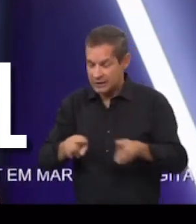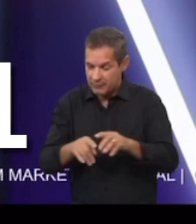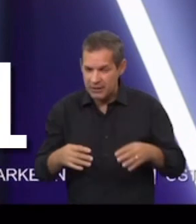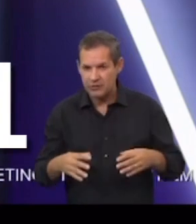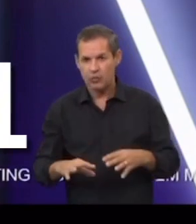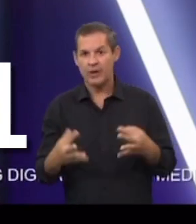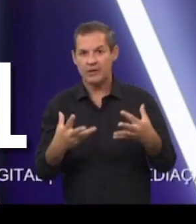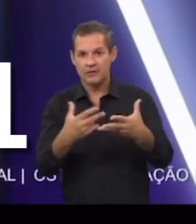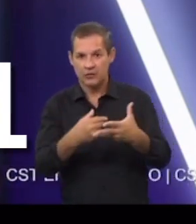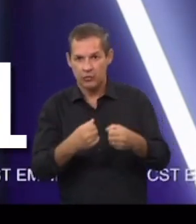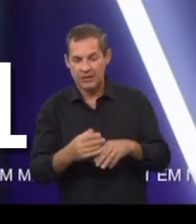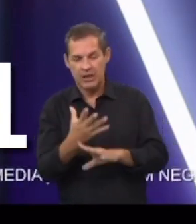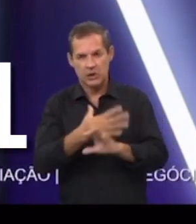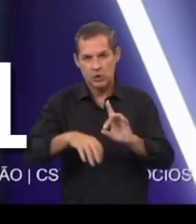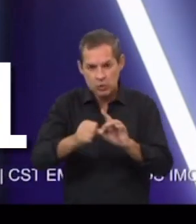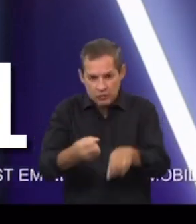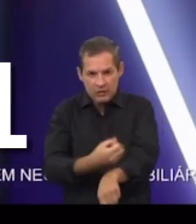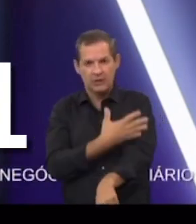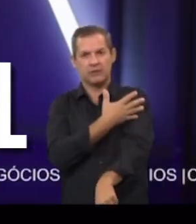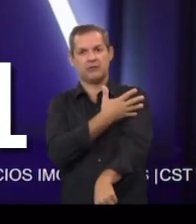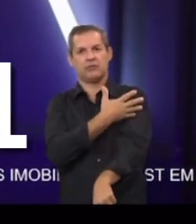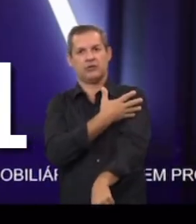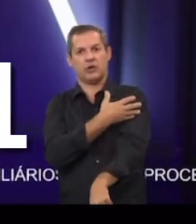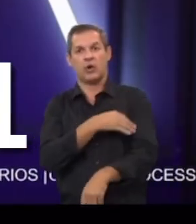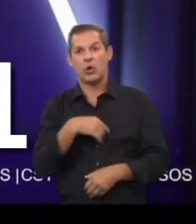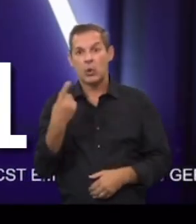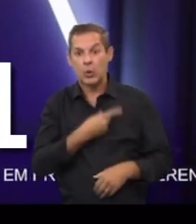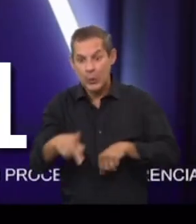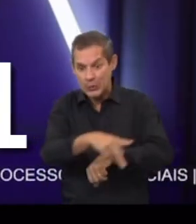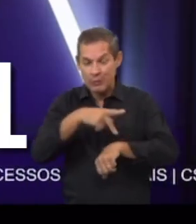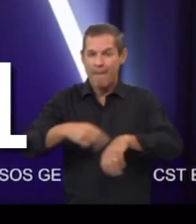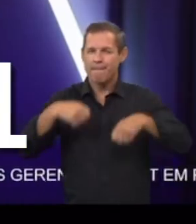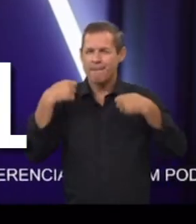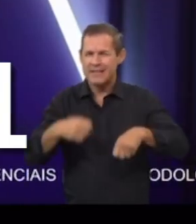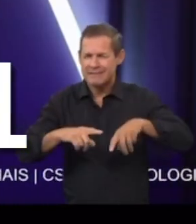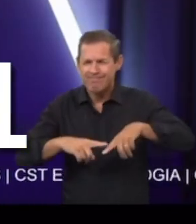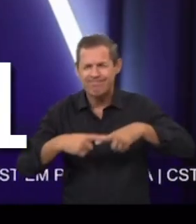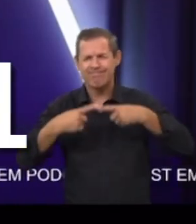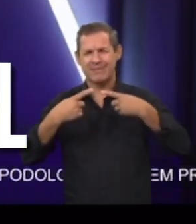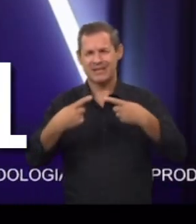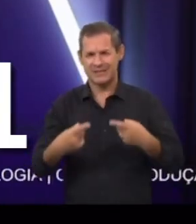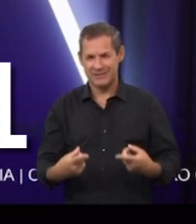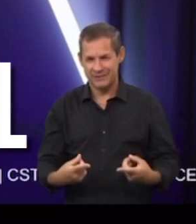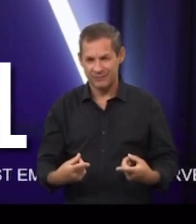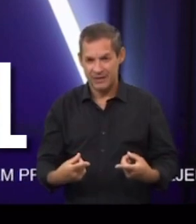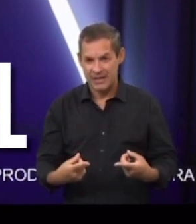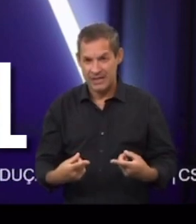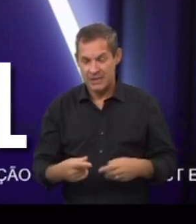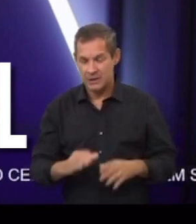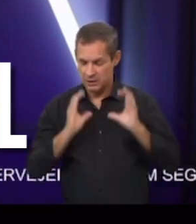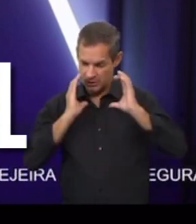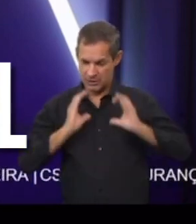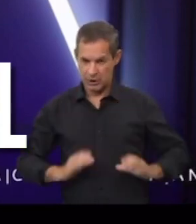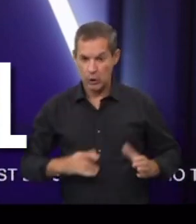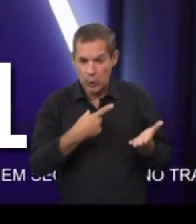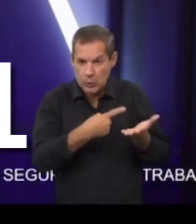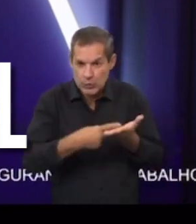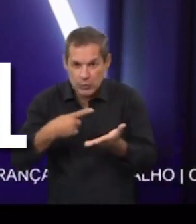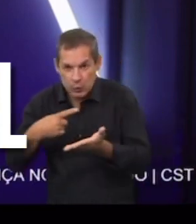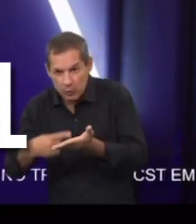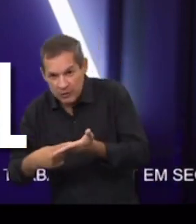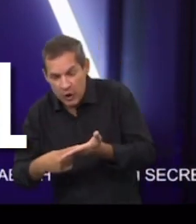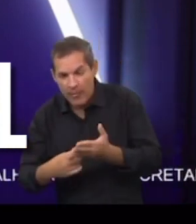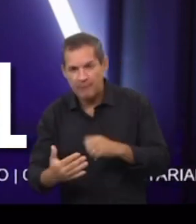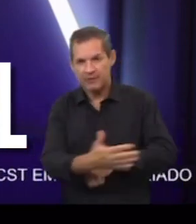suas competências socioemocionais. Nosso país precisa cada vez mais de cidadãos engajados